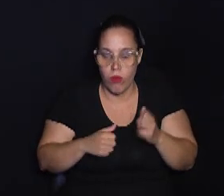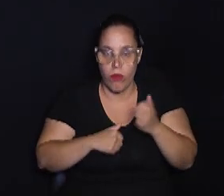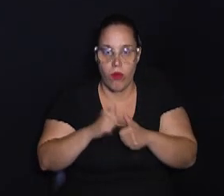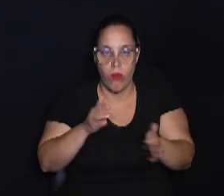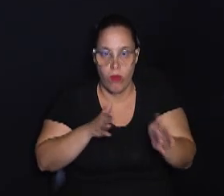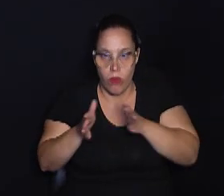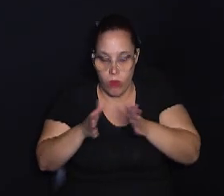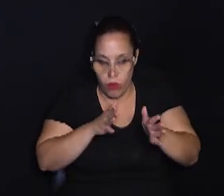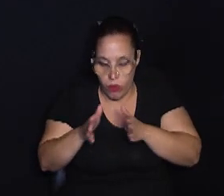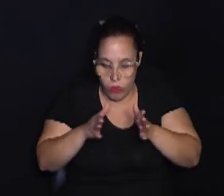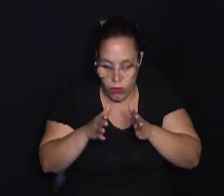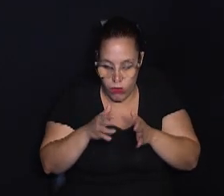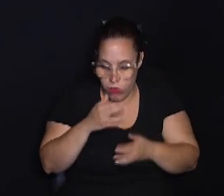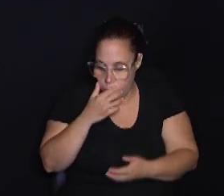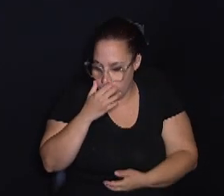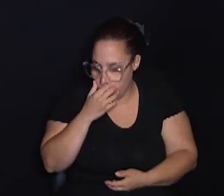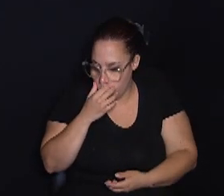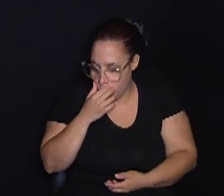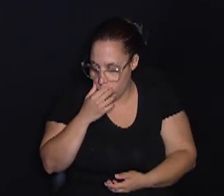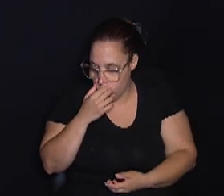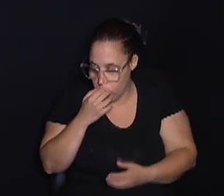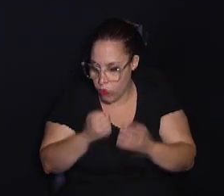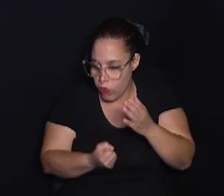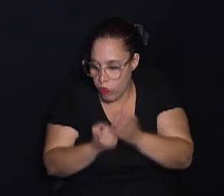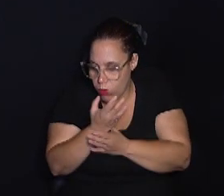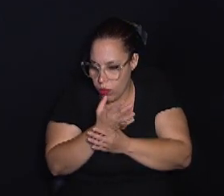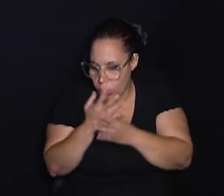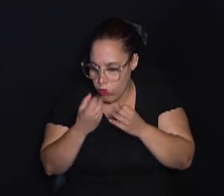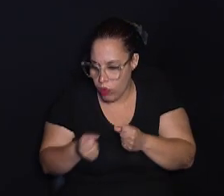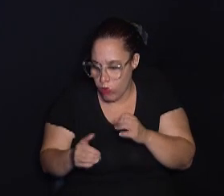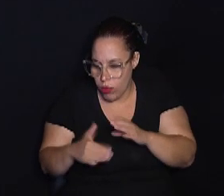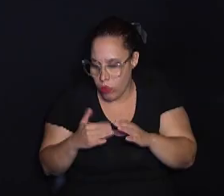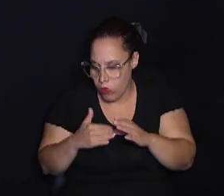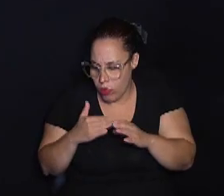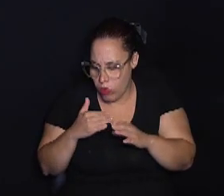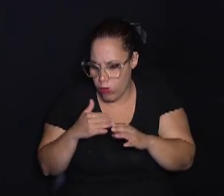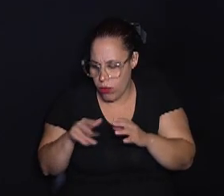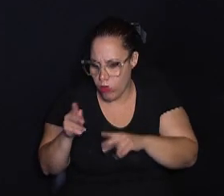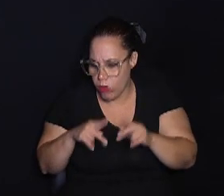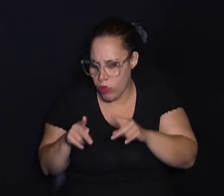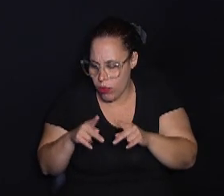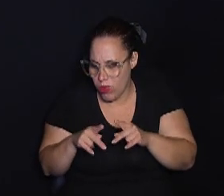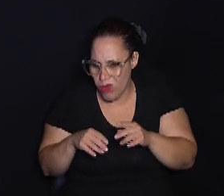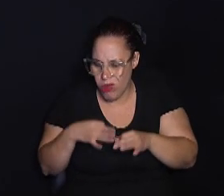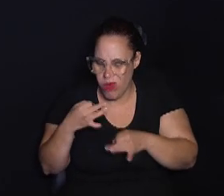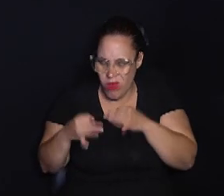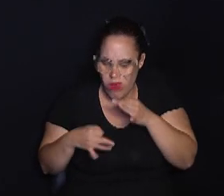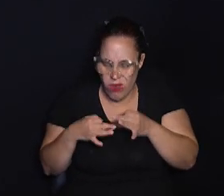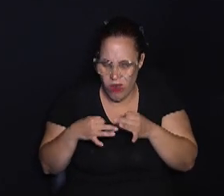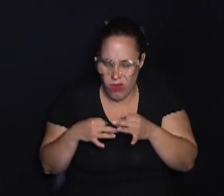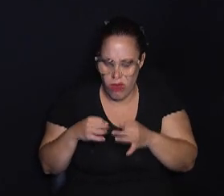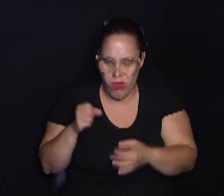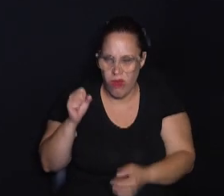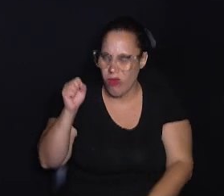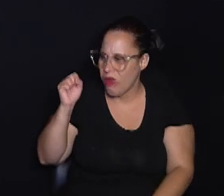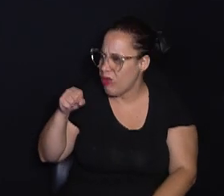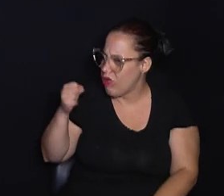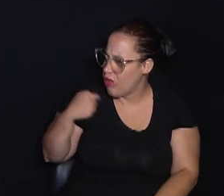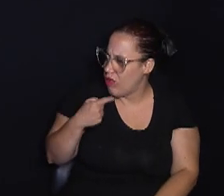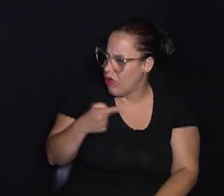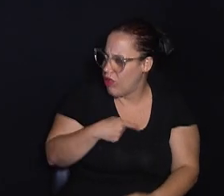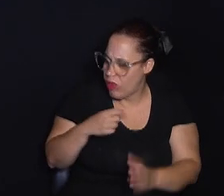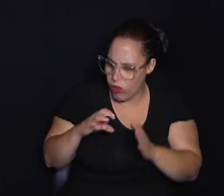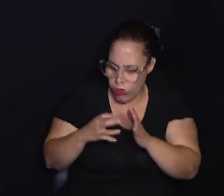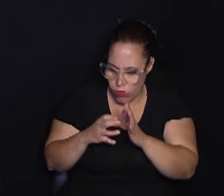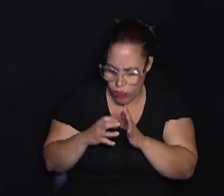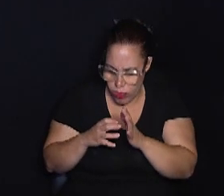cidade, né? Como que surgiu isso? A senhora recebeu demanda da população, alguma reclamação da população? Sim, o nosso mandato, nós